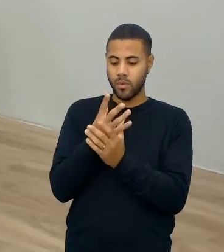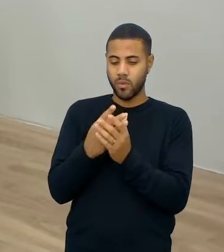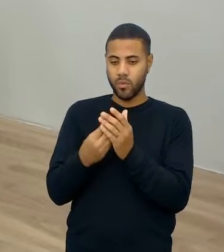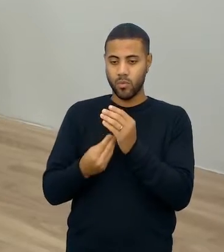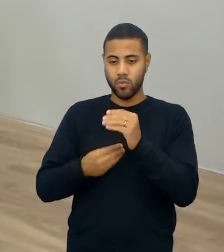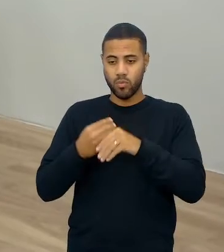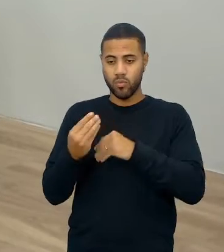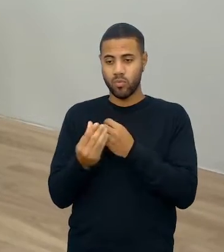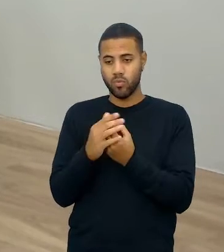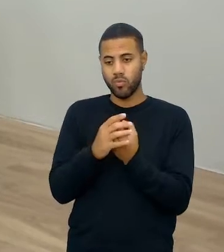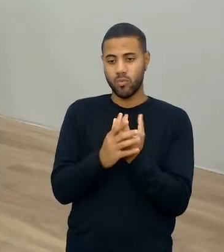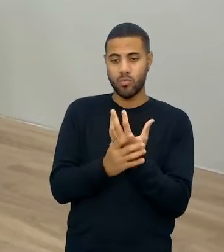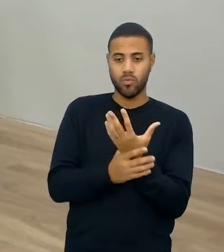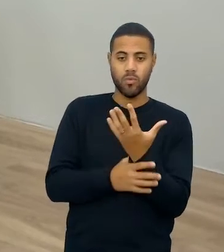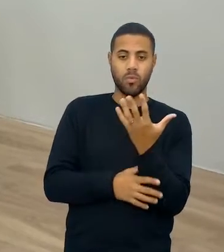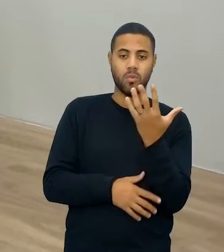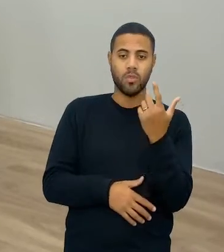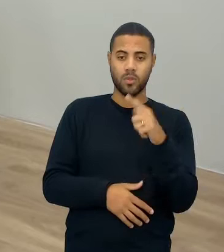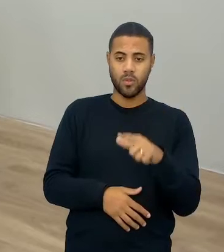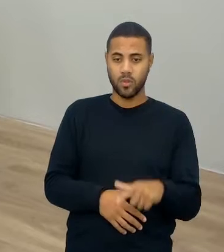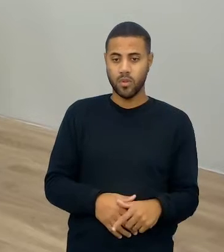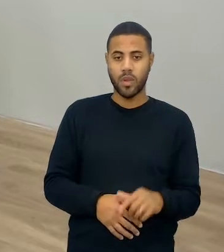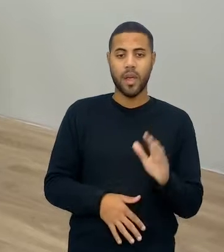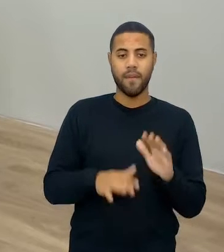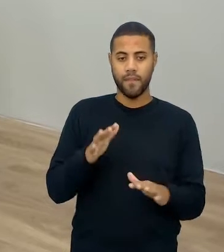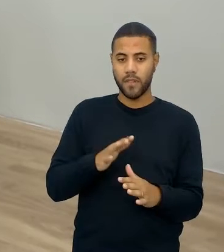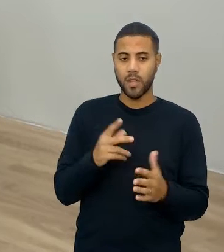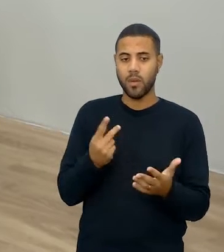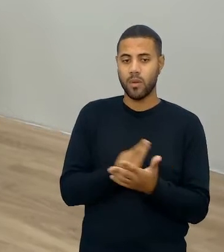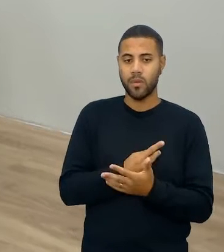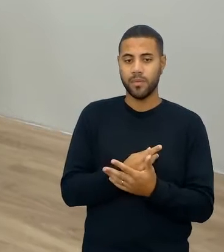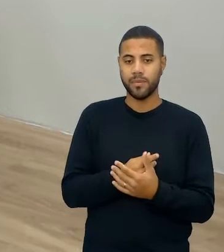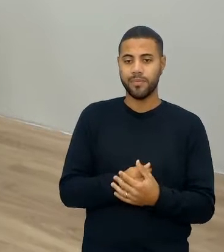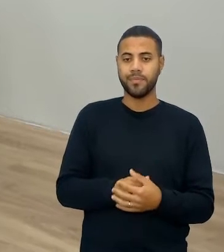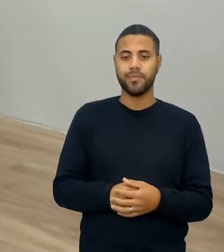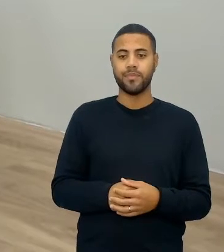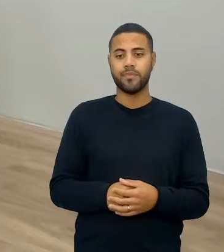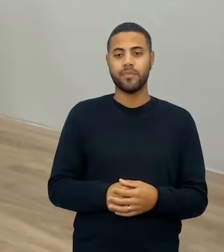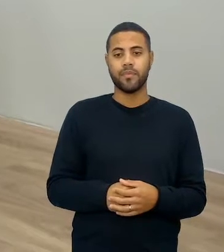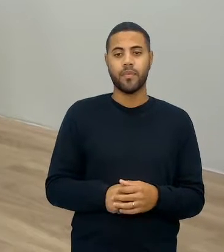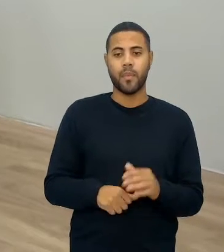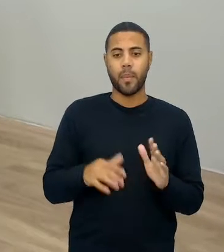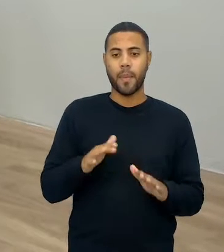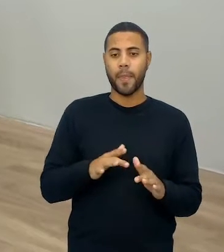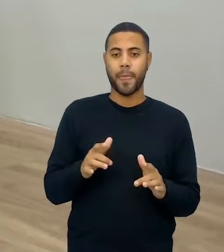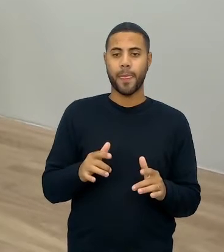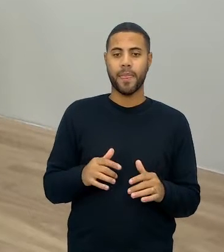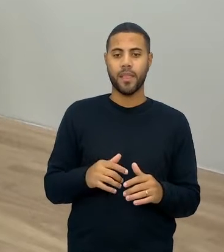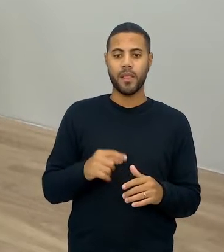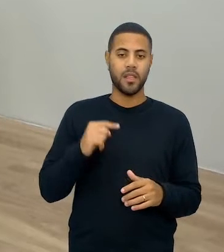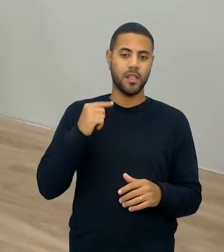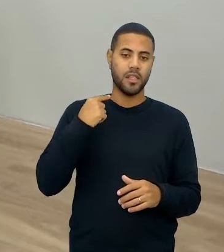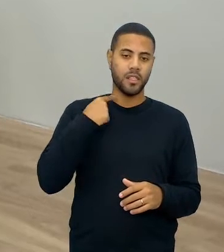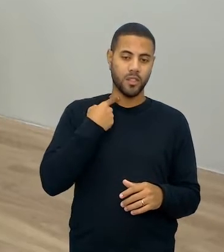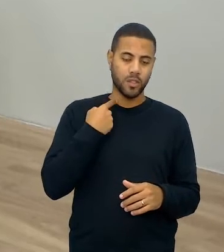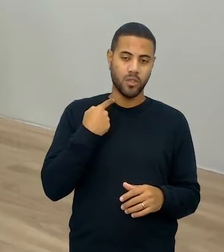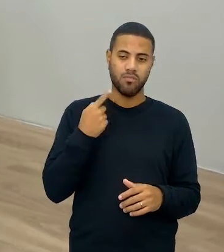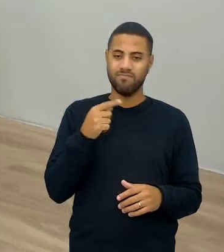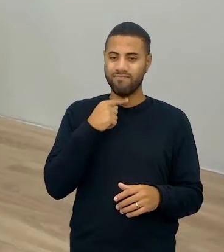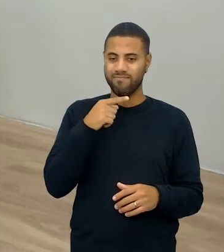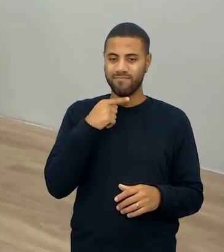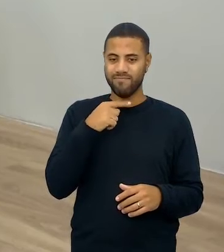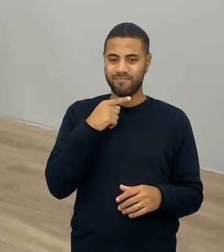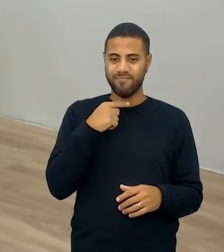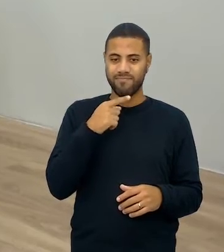rejeitos, principalmente, ou do que não dá para ser, o que a gente acumula, né, que a gente chama de lixo que acumula, que não dá para